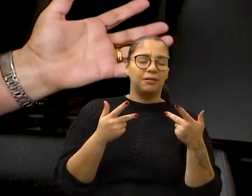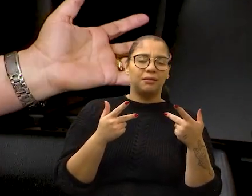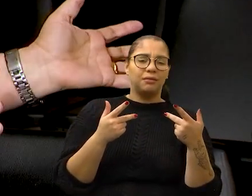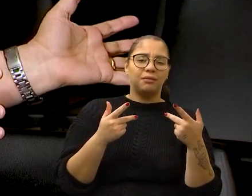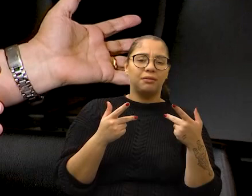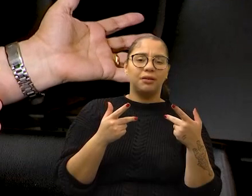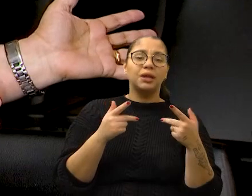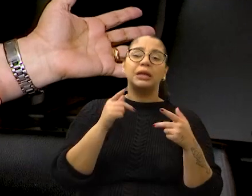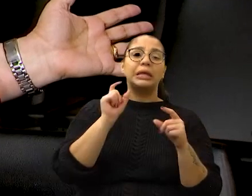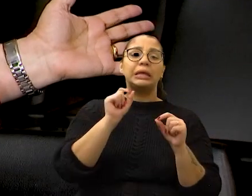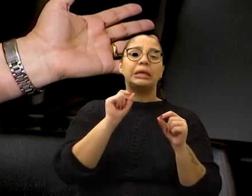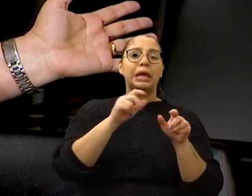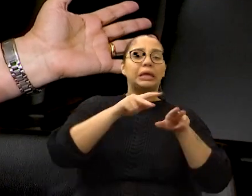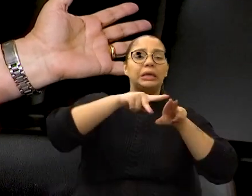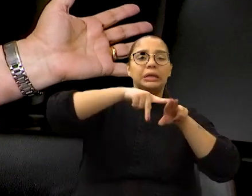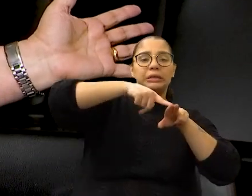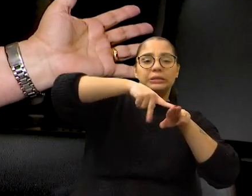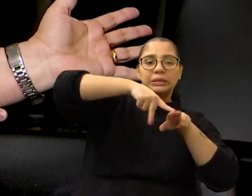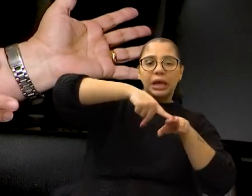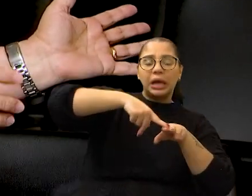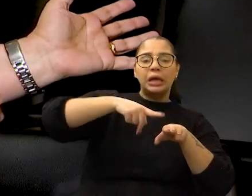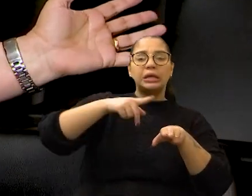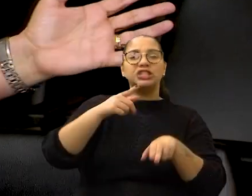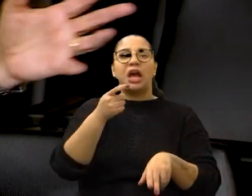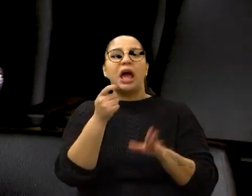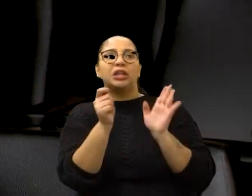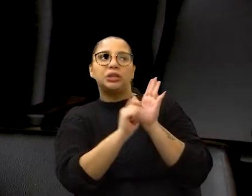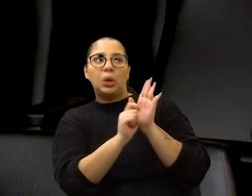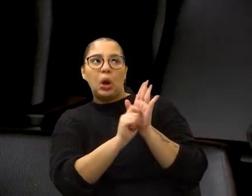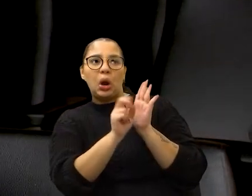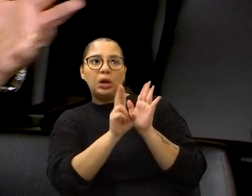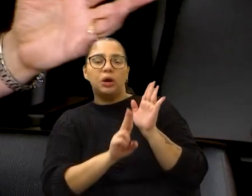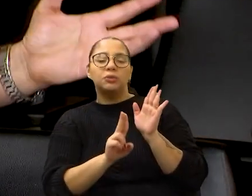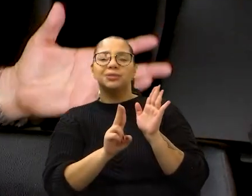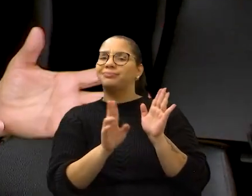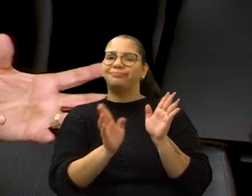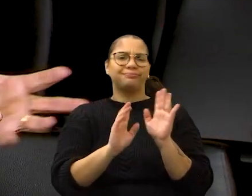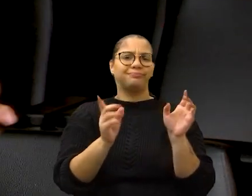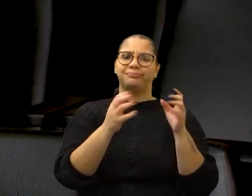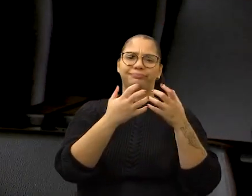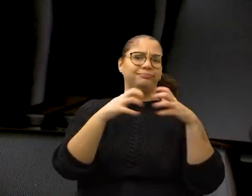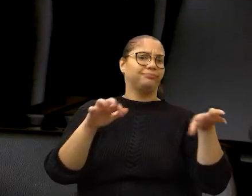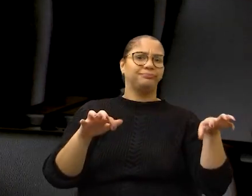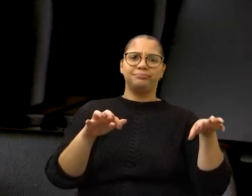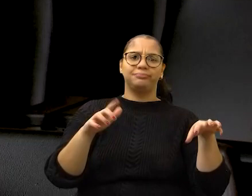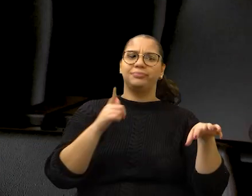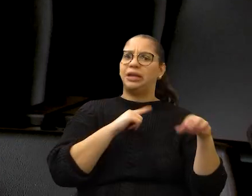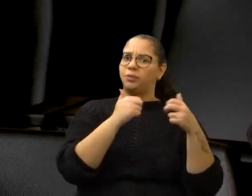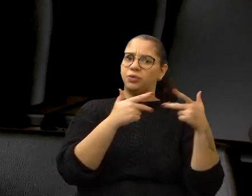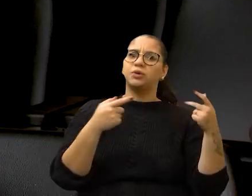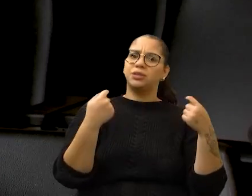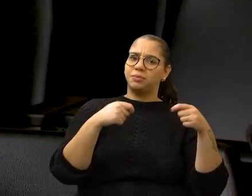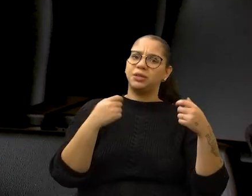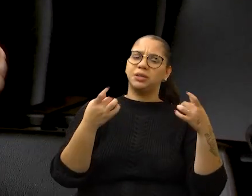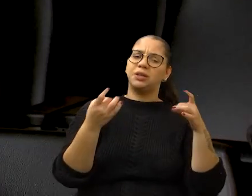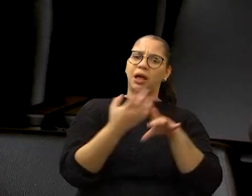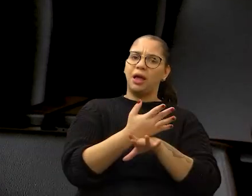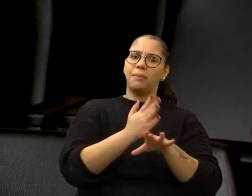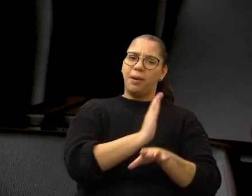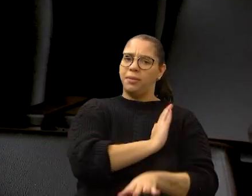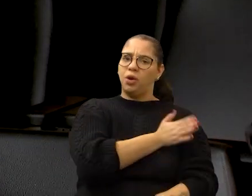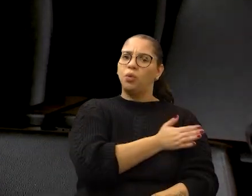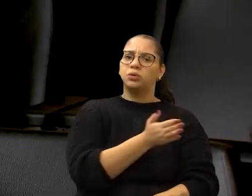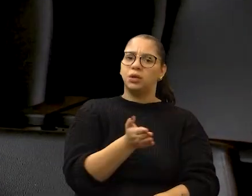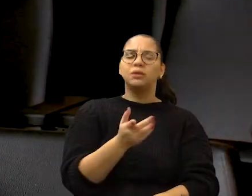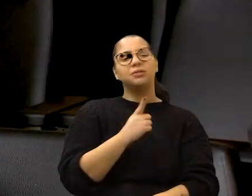quem pratica skate, usa droga, essas coisas. Então, algumas coisas a gente tem que superar, né?